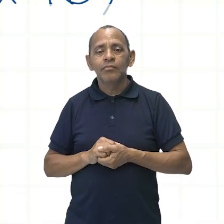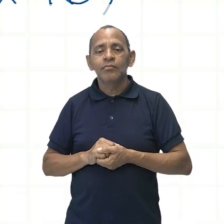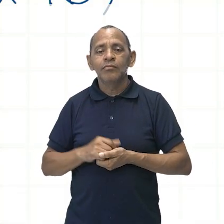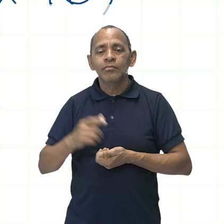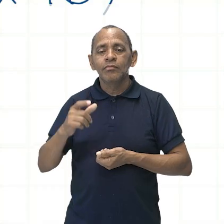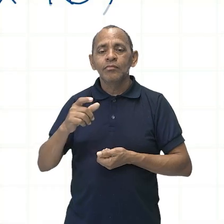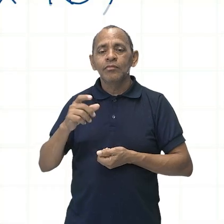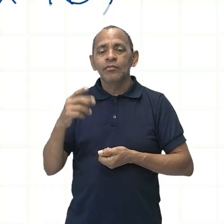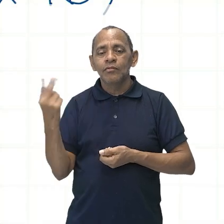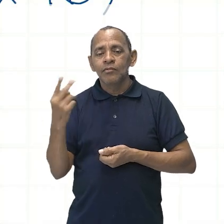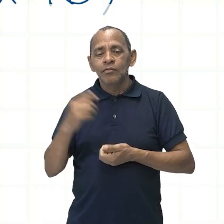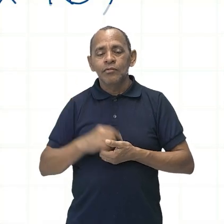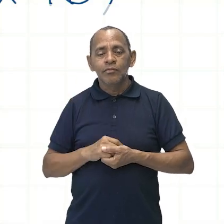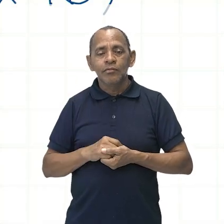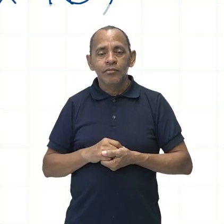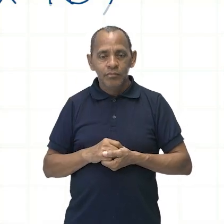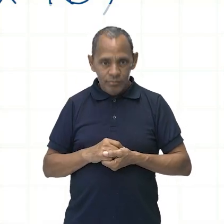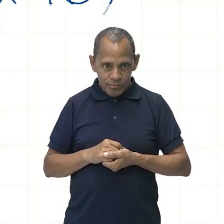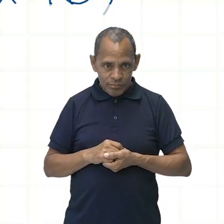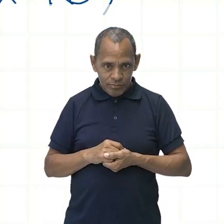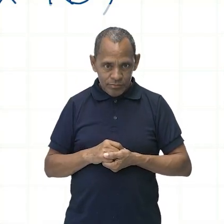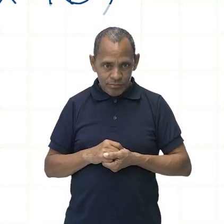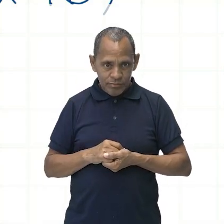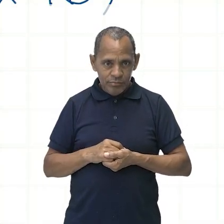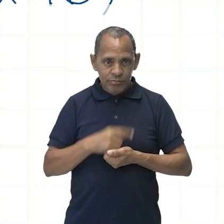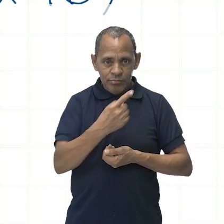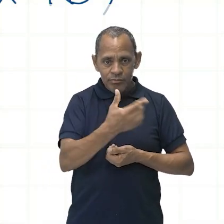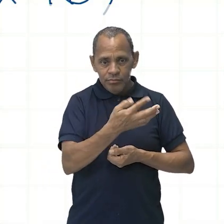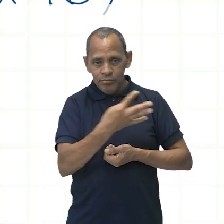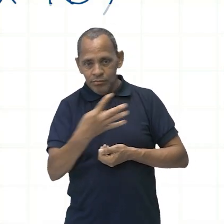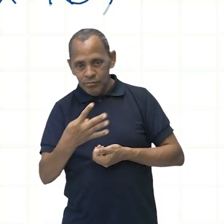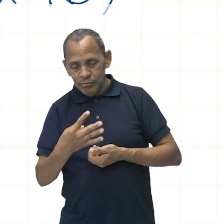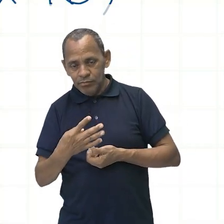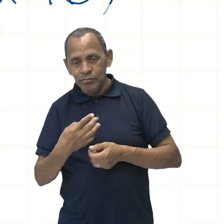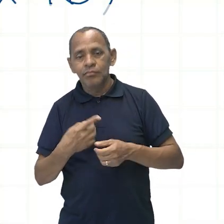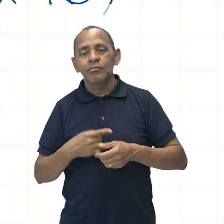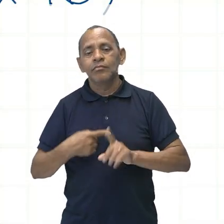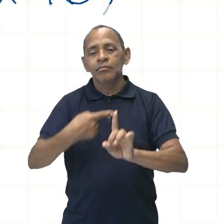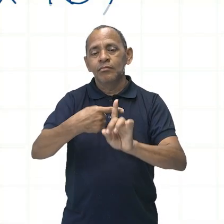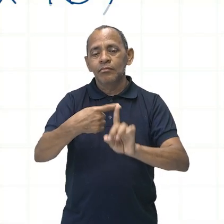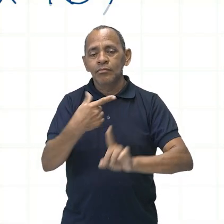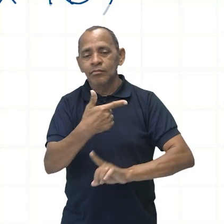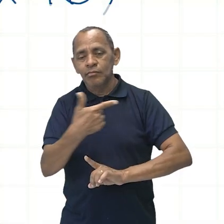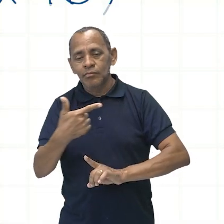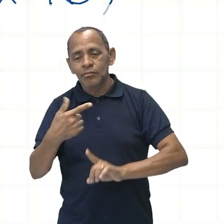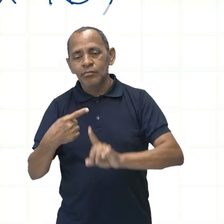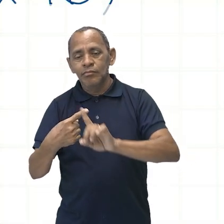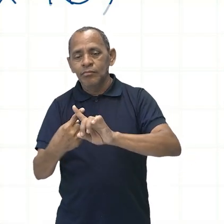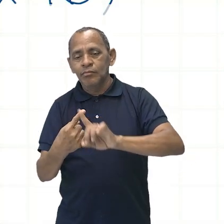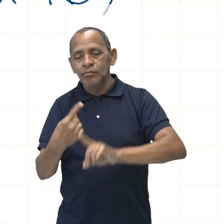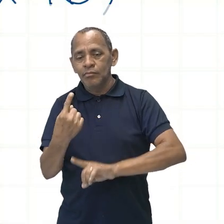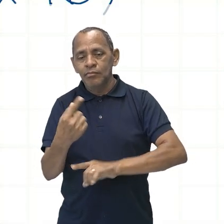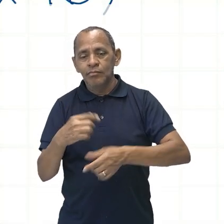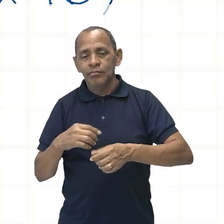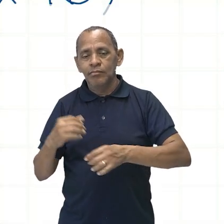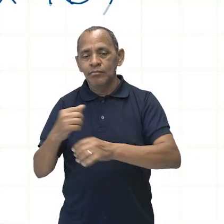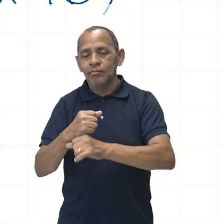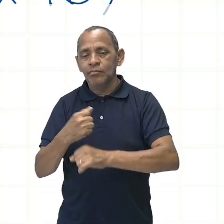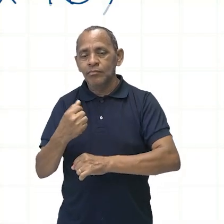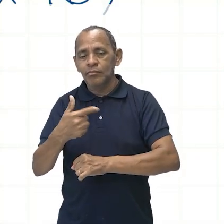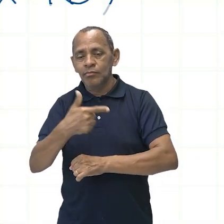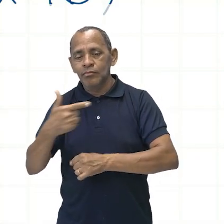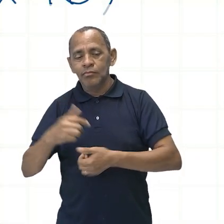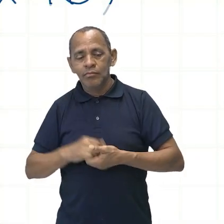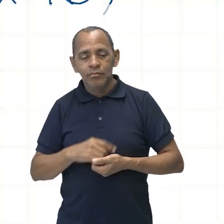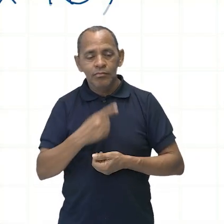12, 144, mais 22 vezes 1, 22, mais o valor de